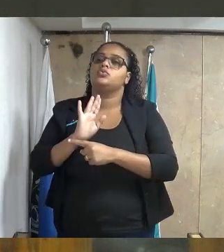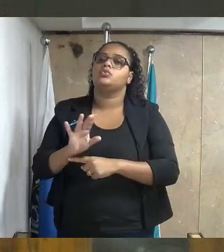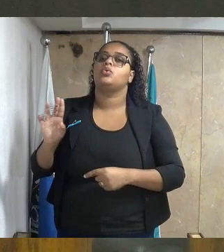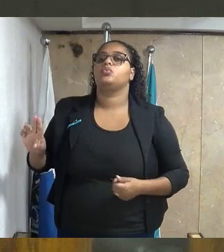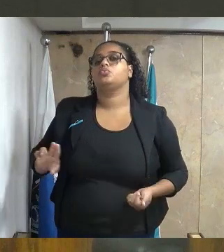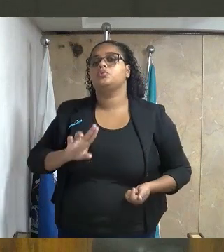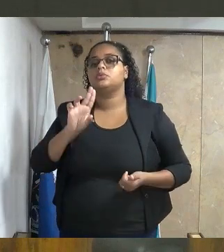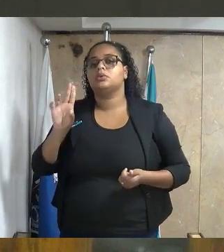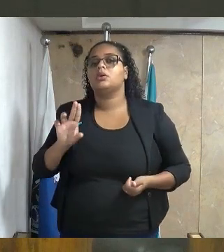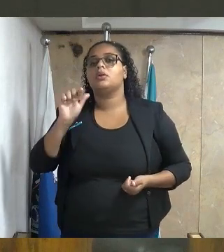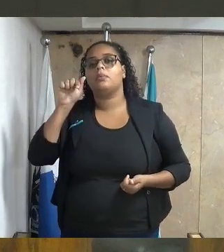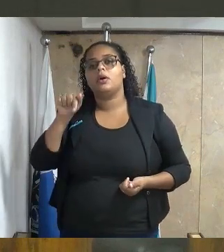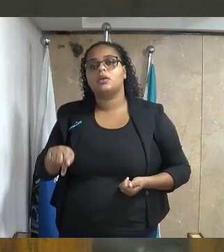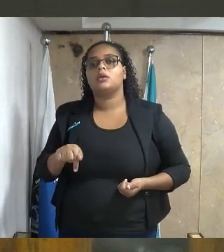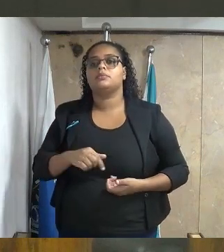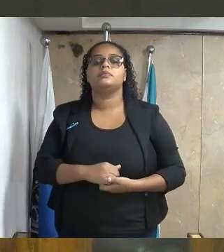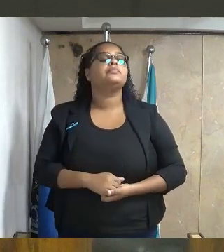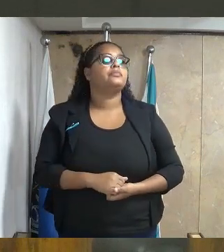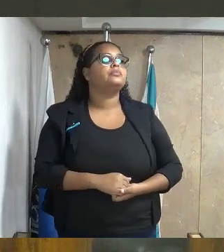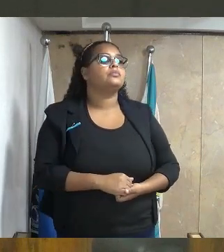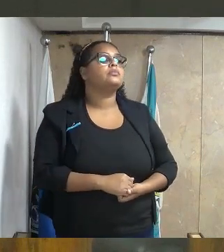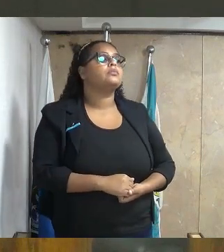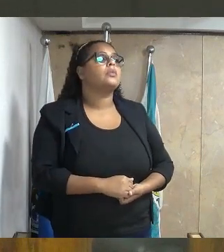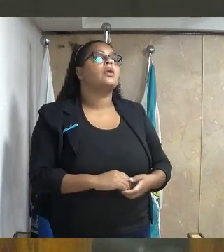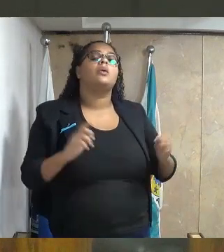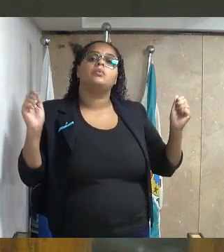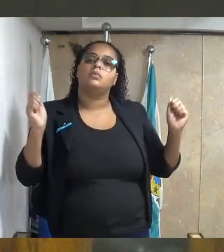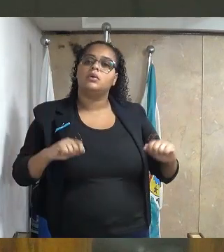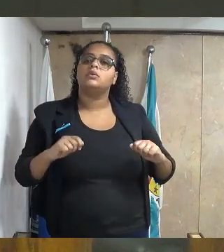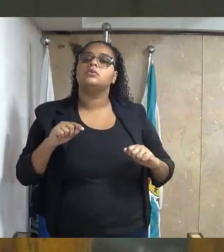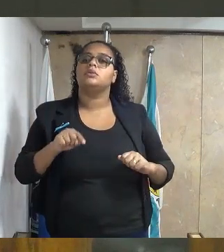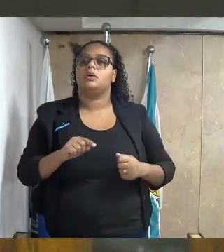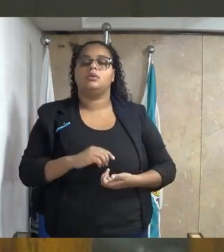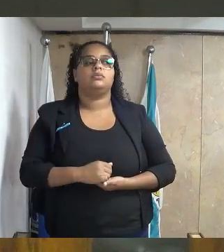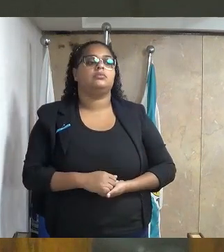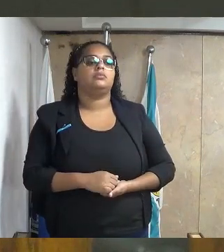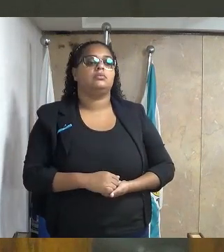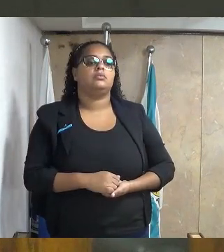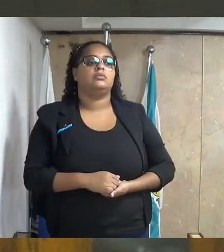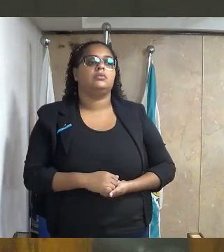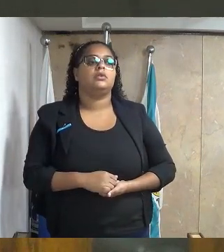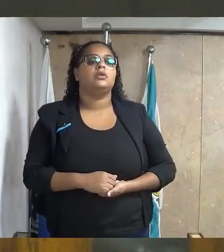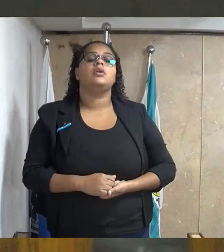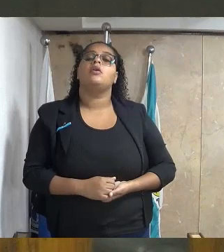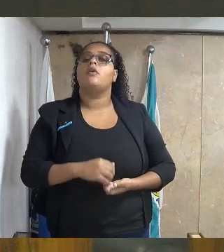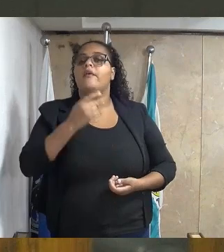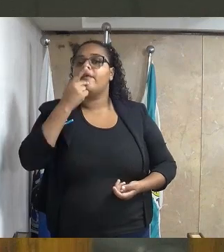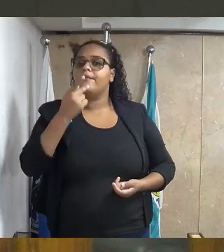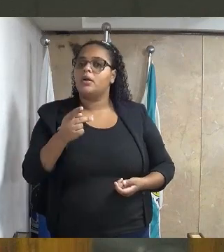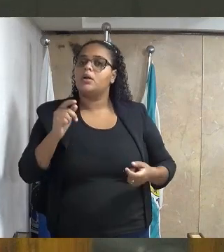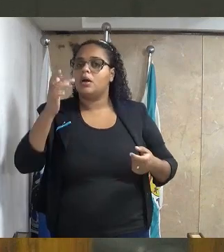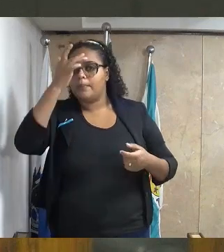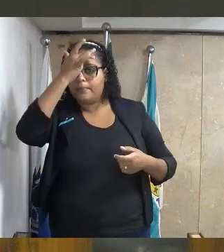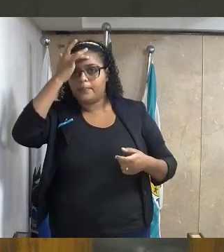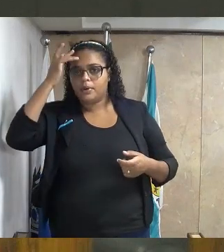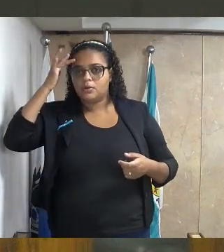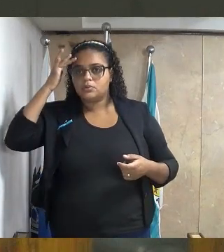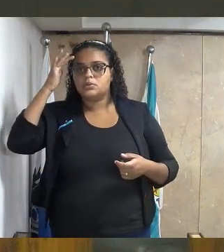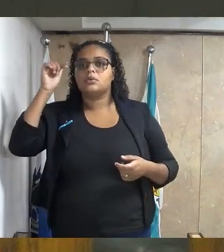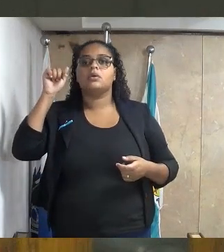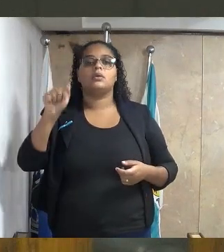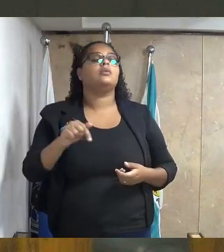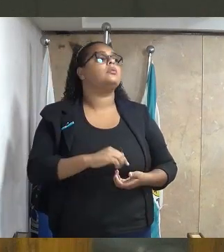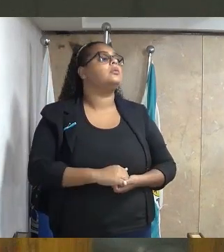essa tribuna legítima para poder exaltar e dizer às pessoas que é tempo